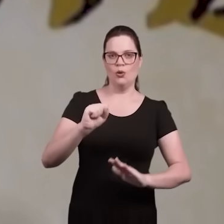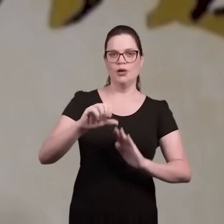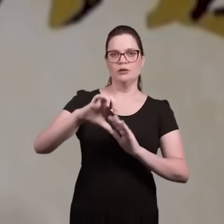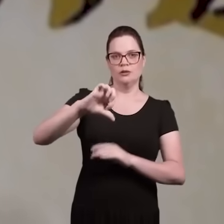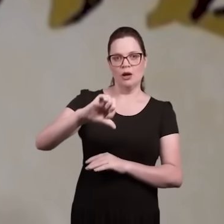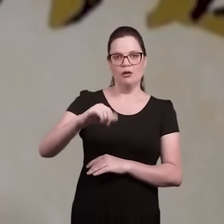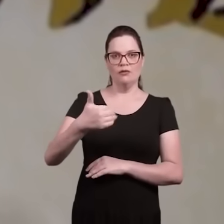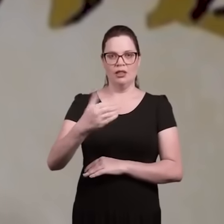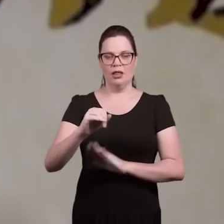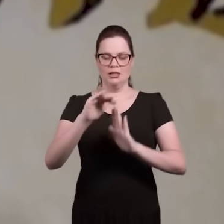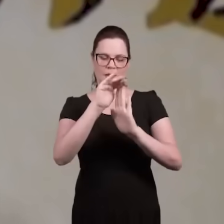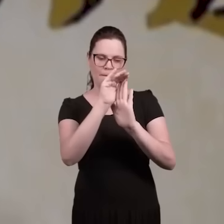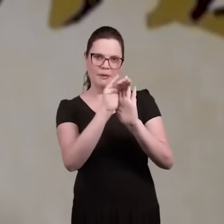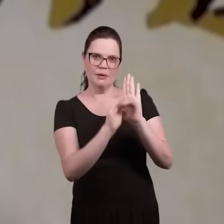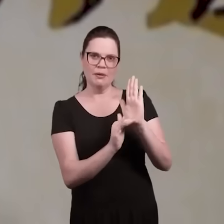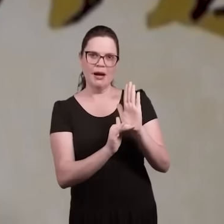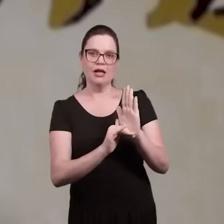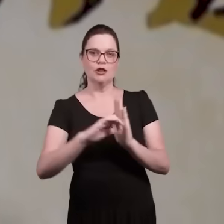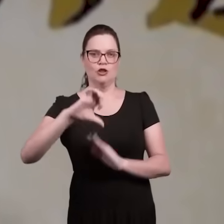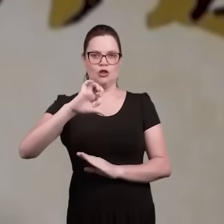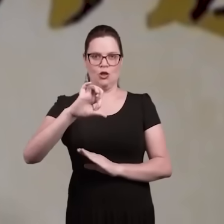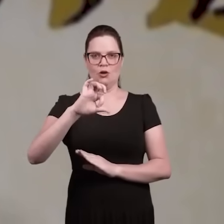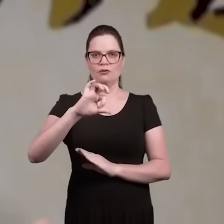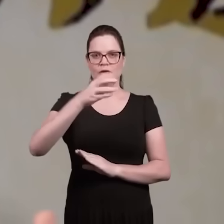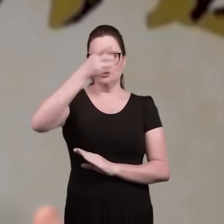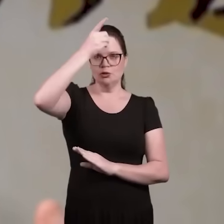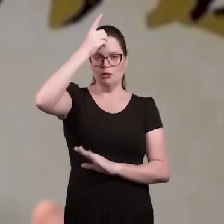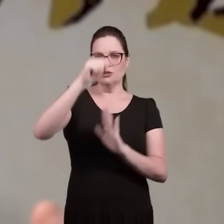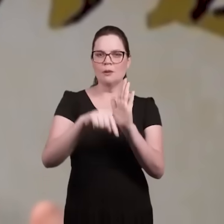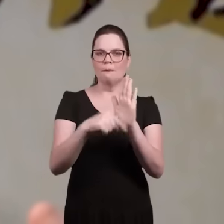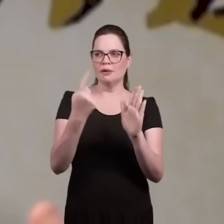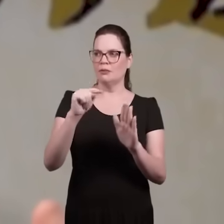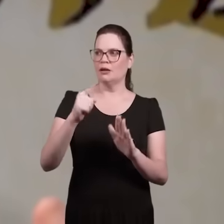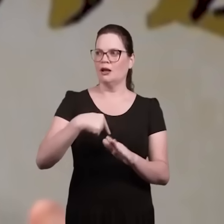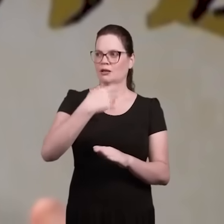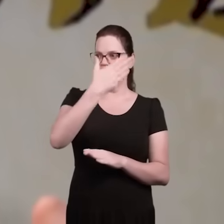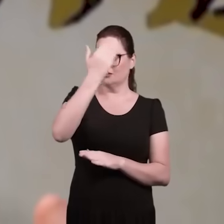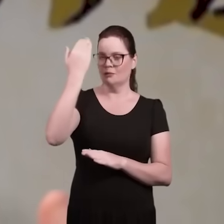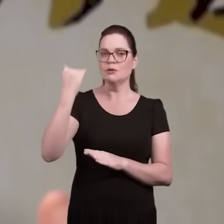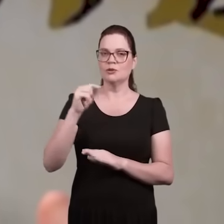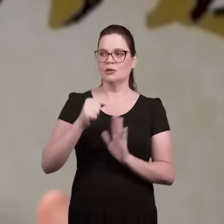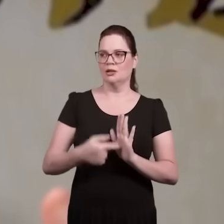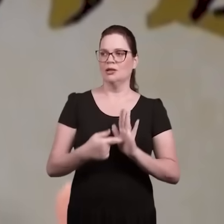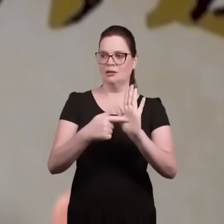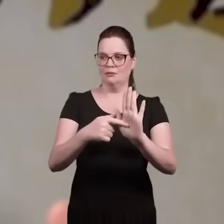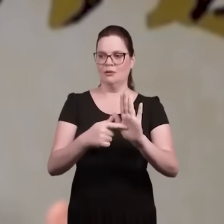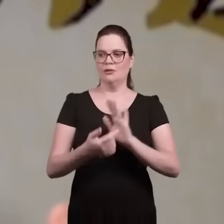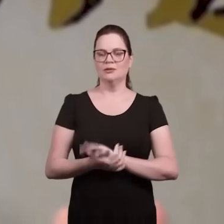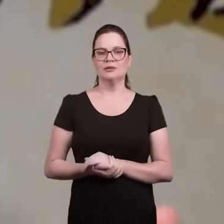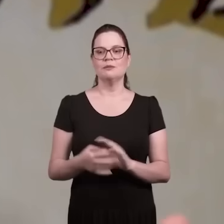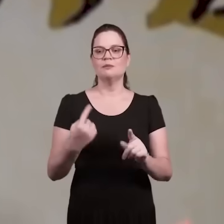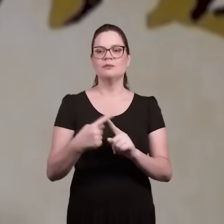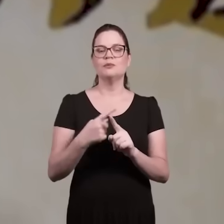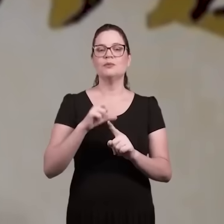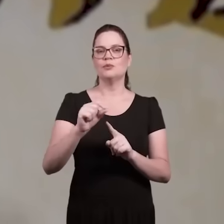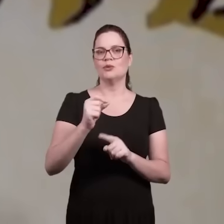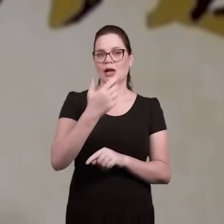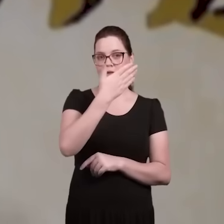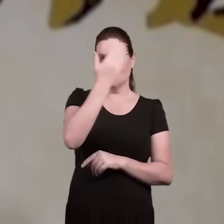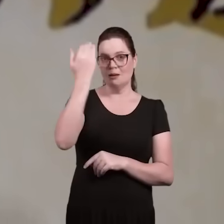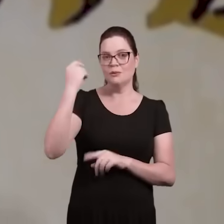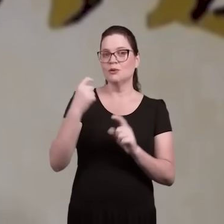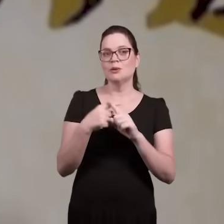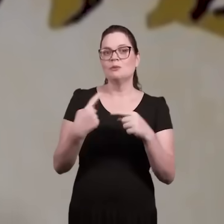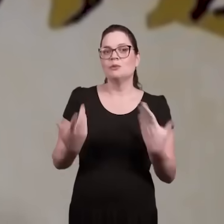9 e 10, faz aquela lista, né, dos dons. E o primeiro da lista de Paulo é exatamente a palavra da sabedoria. Por que a